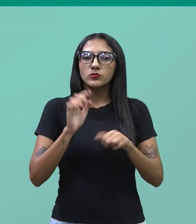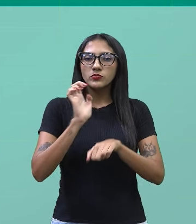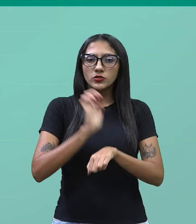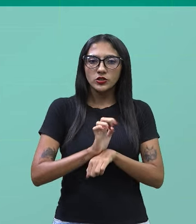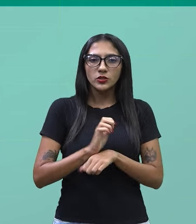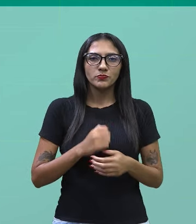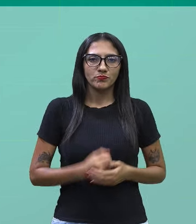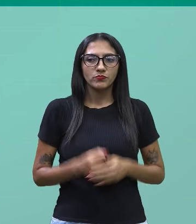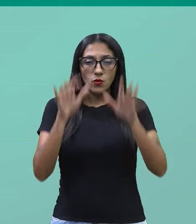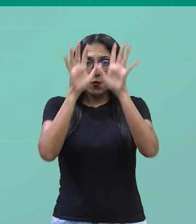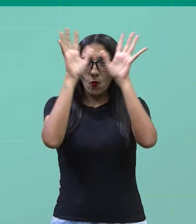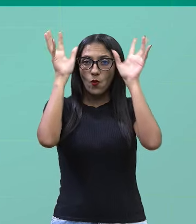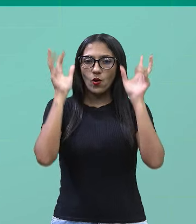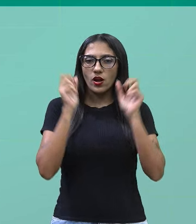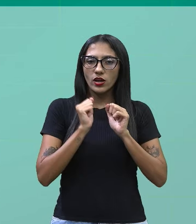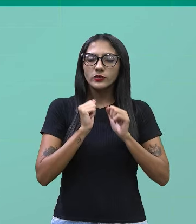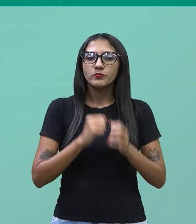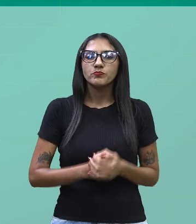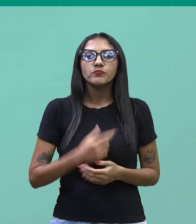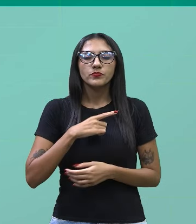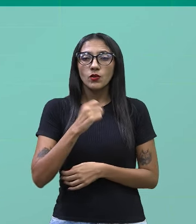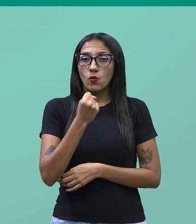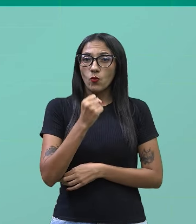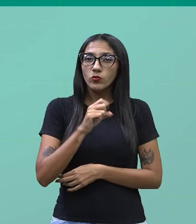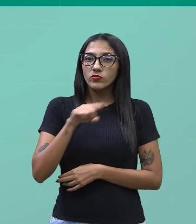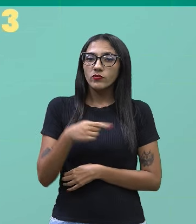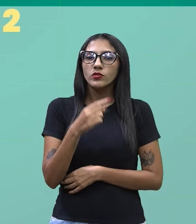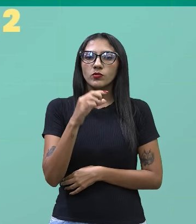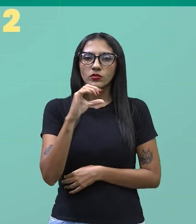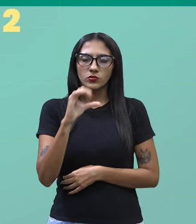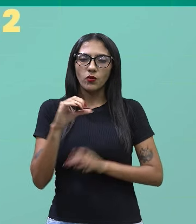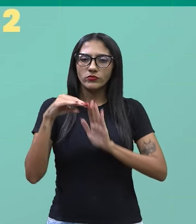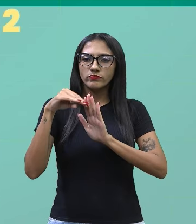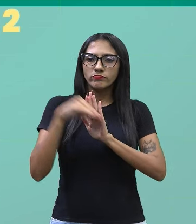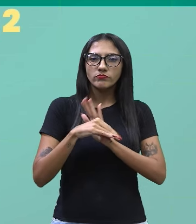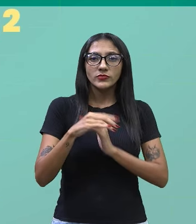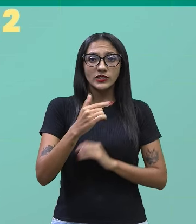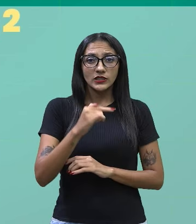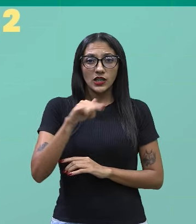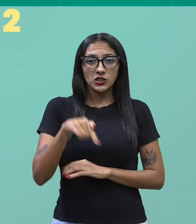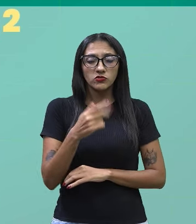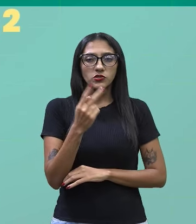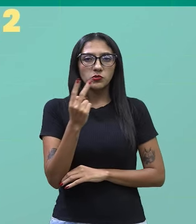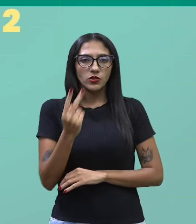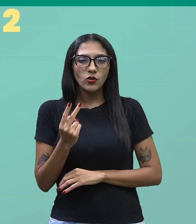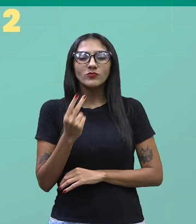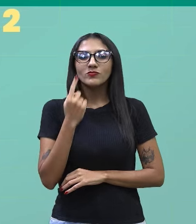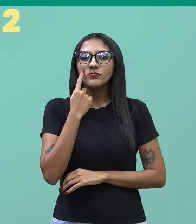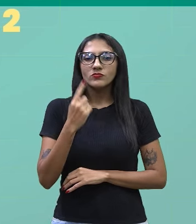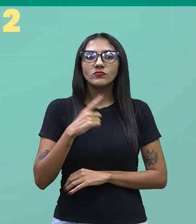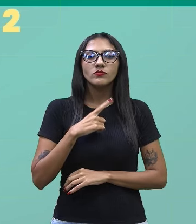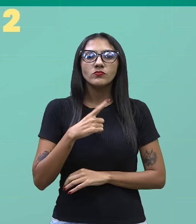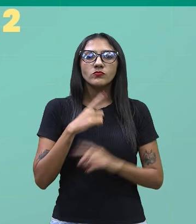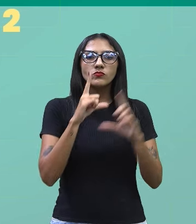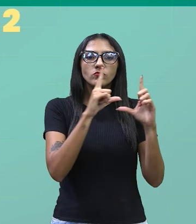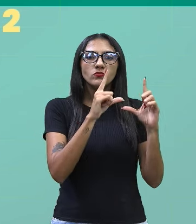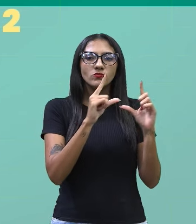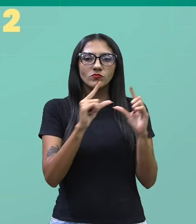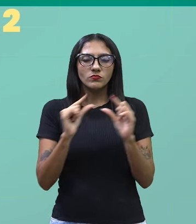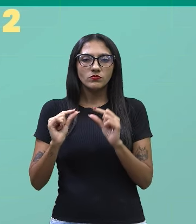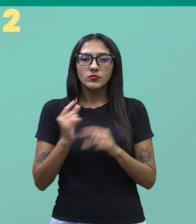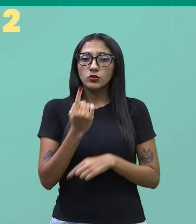apresentava aí uma taxa de 8,9 caindo para 7,2 onde se reconhece o decrescimento